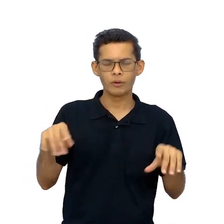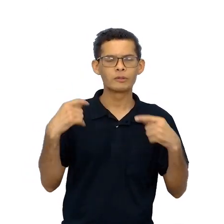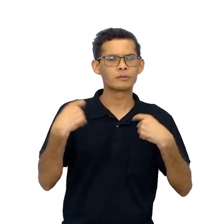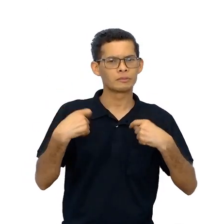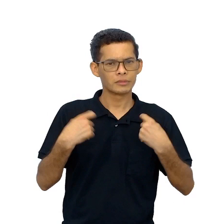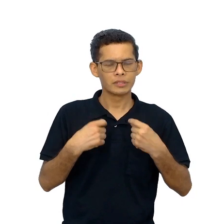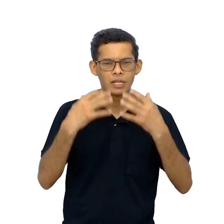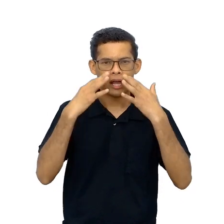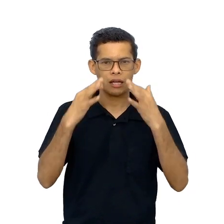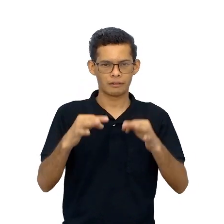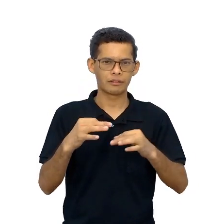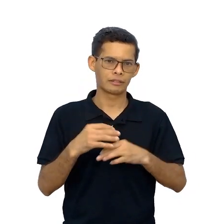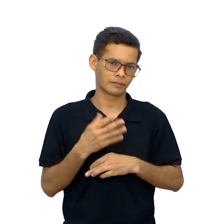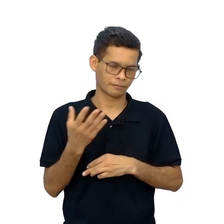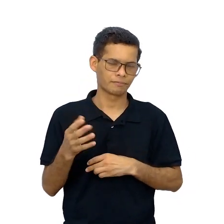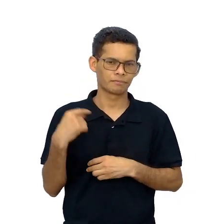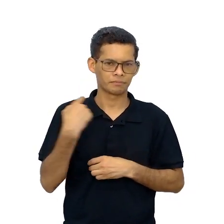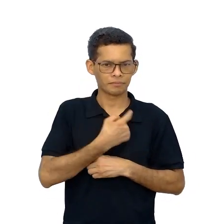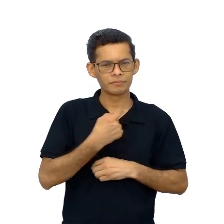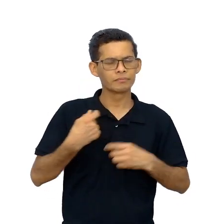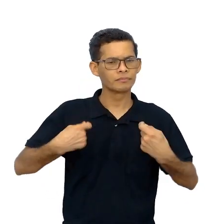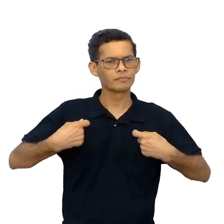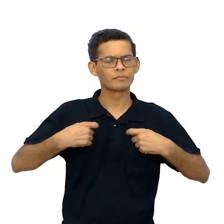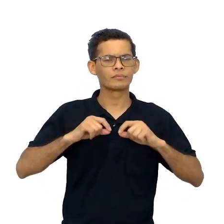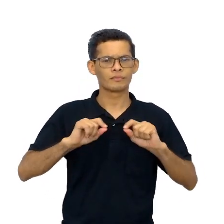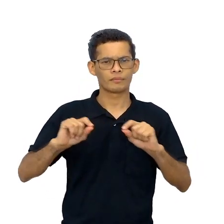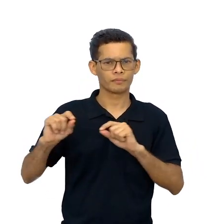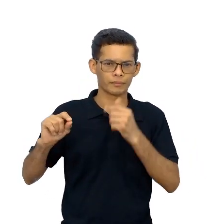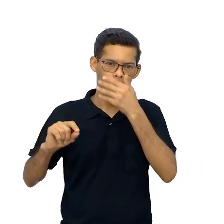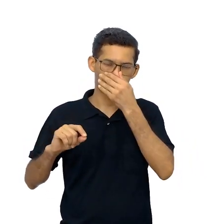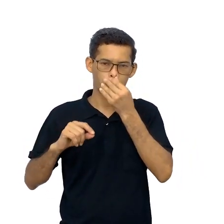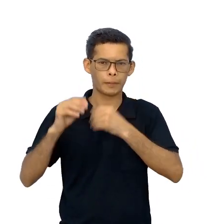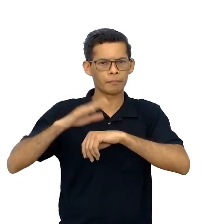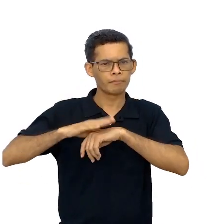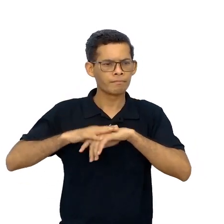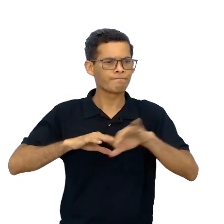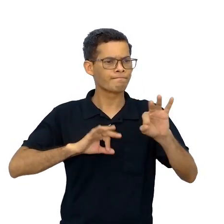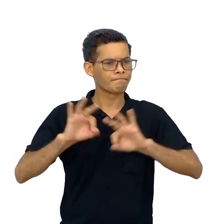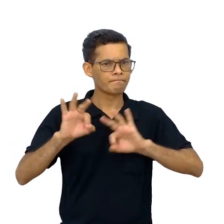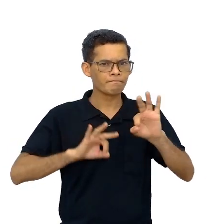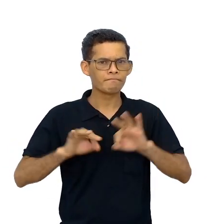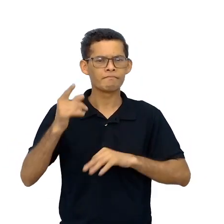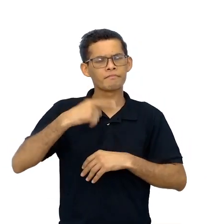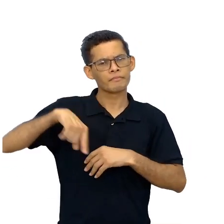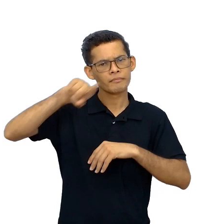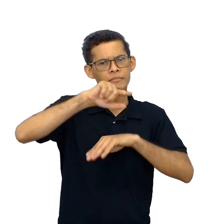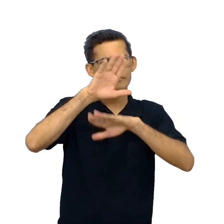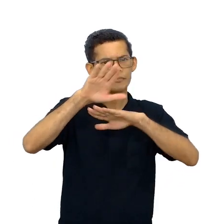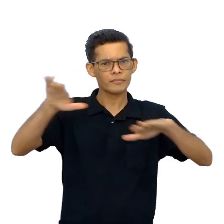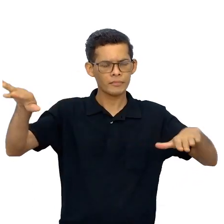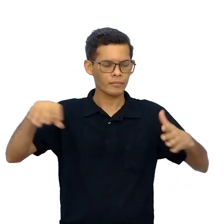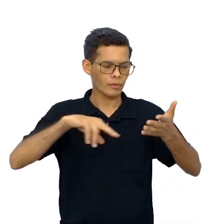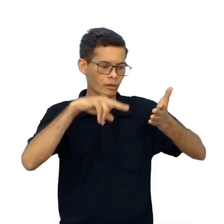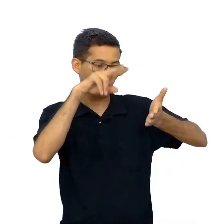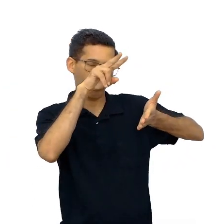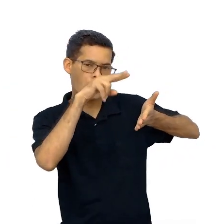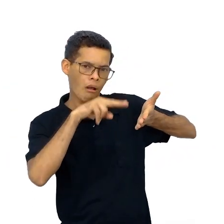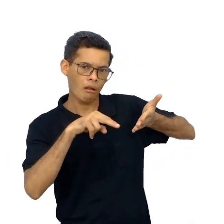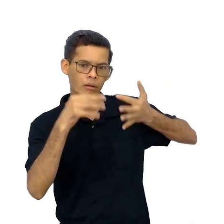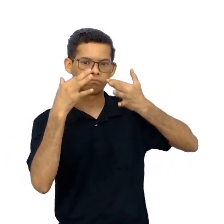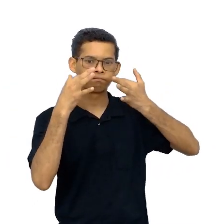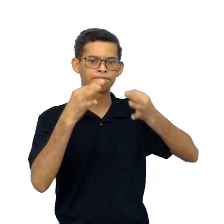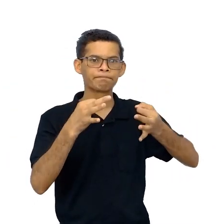que forma, né, precisamos fazer com que ele leia com atenção o enunciado, que ele leia com atenção a